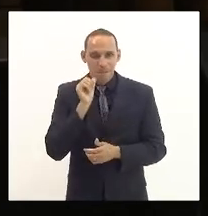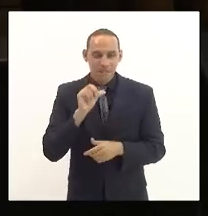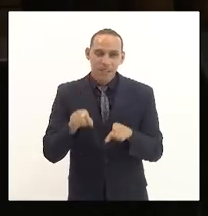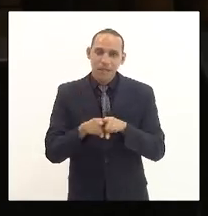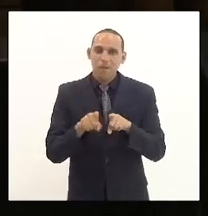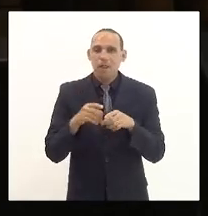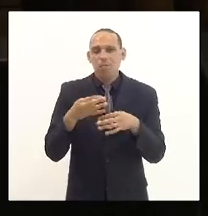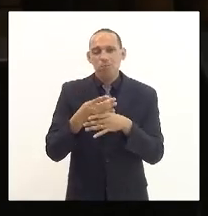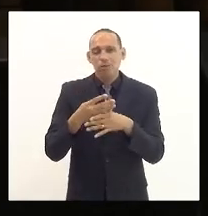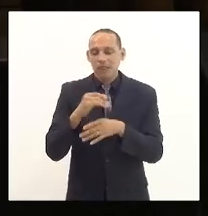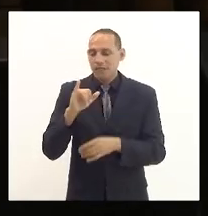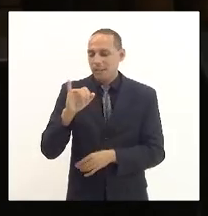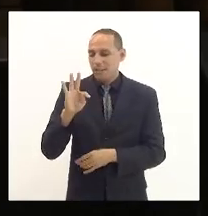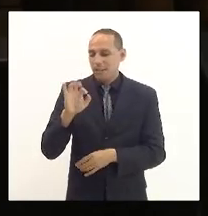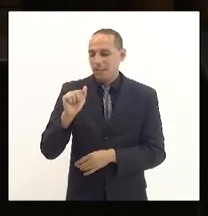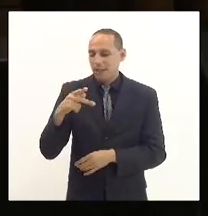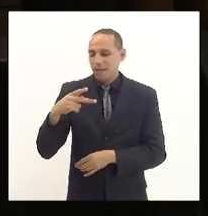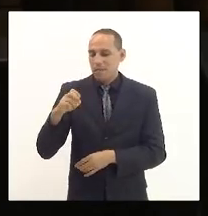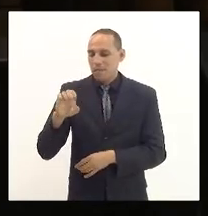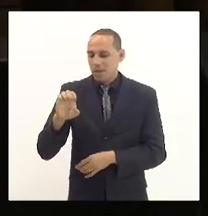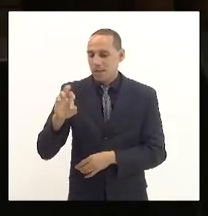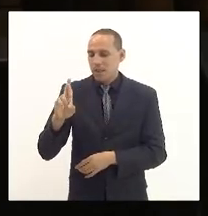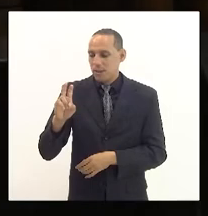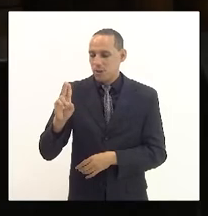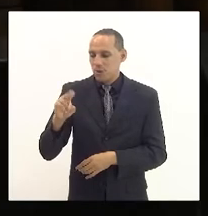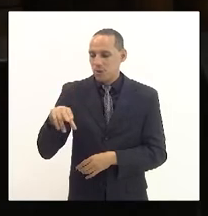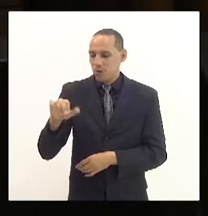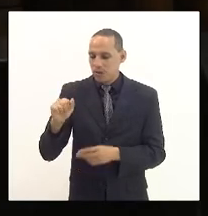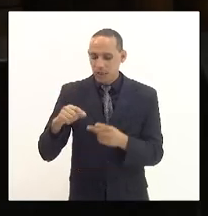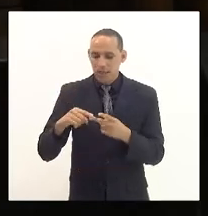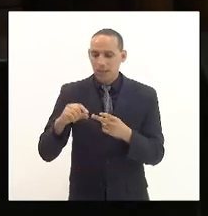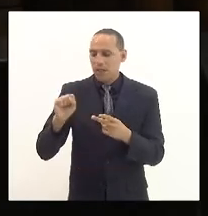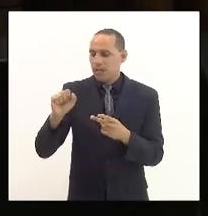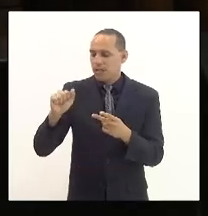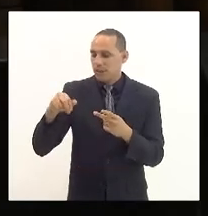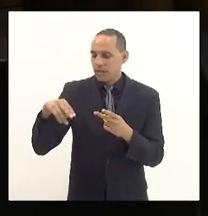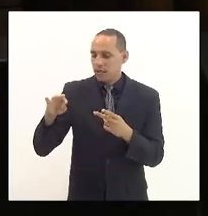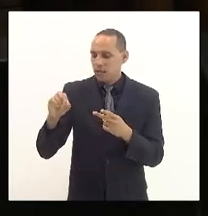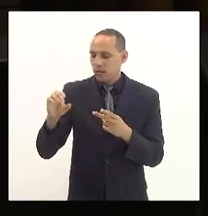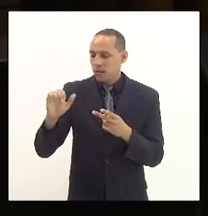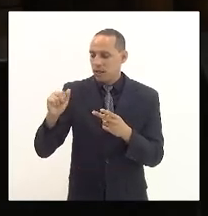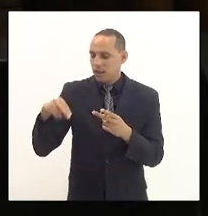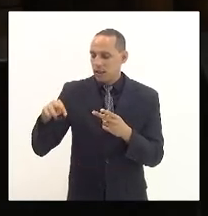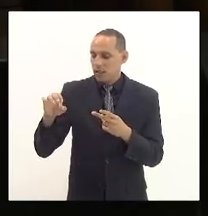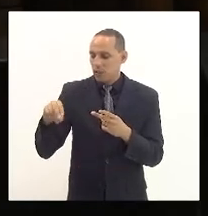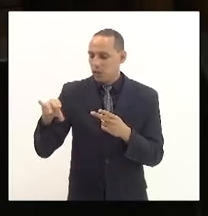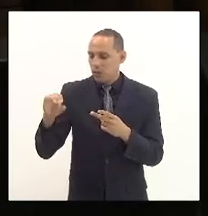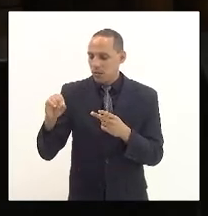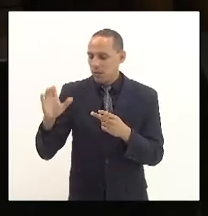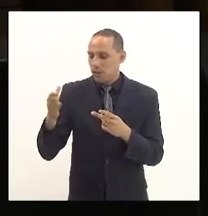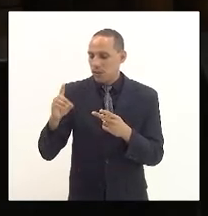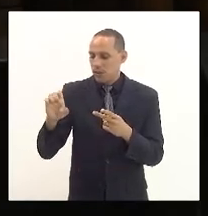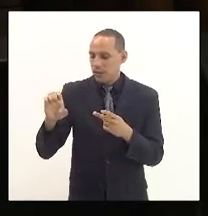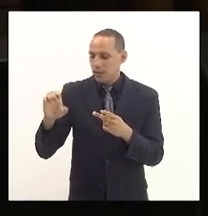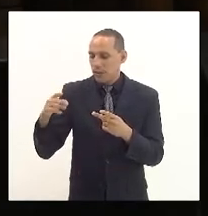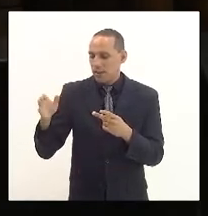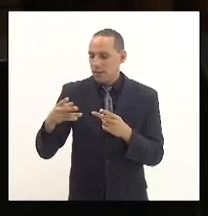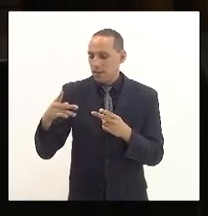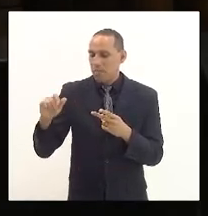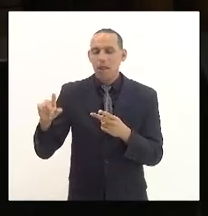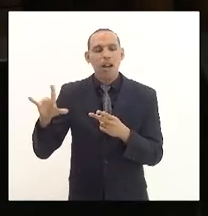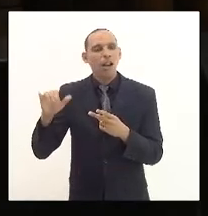cidades de Itaperuna Santo Antônio de Pádua Miracema Bom Jesus de Itabapoana